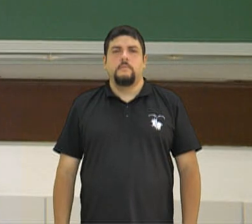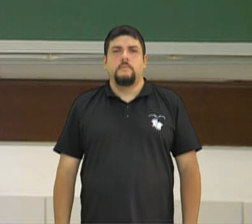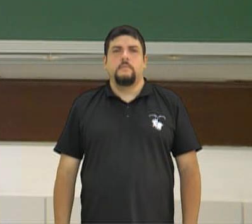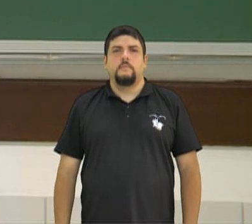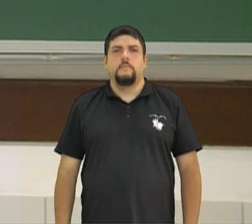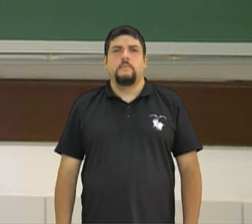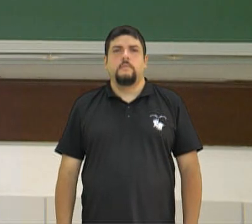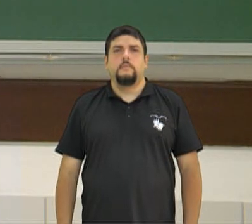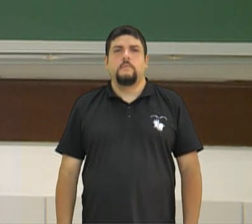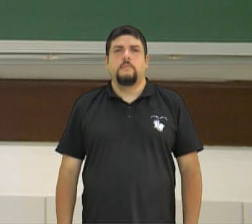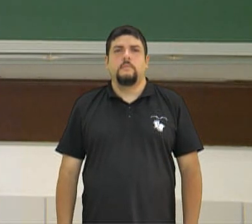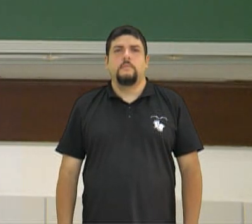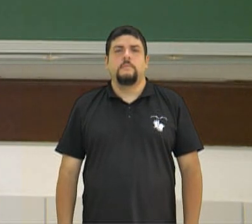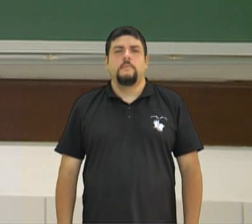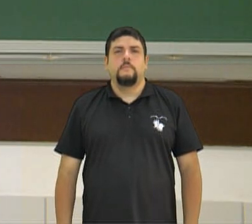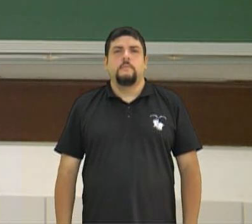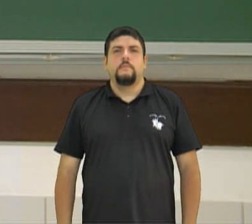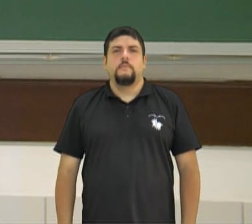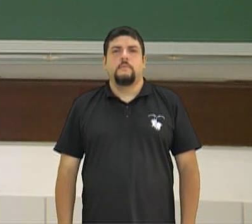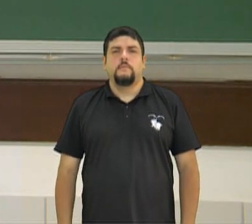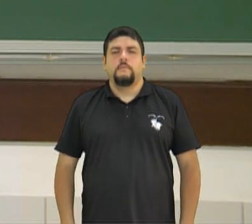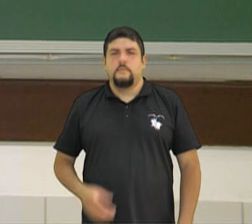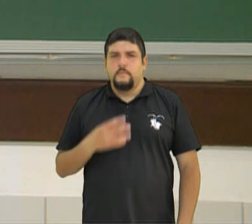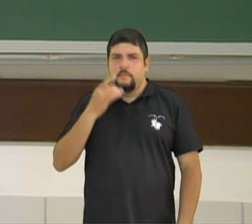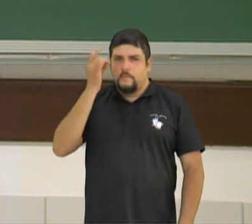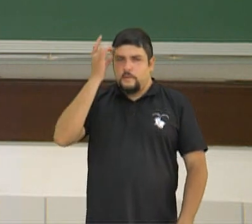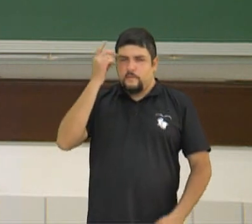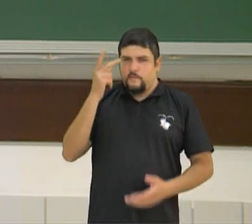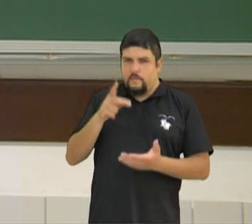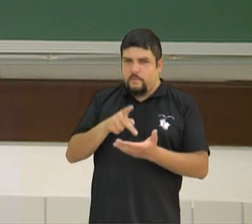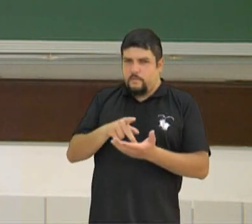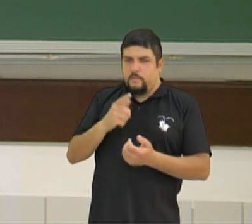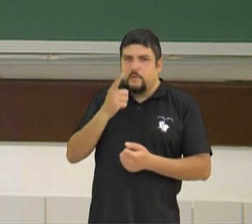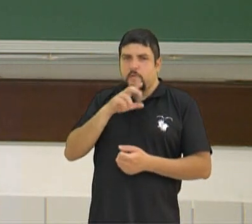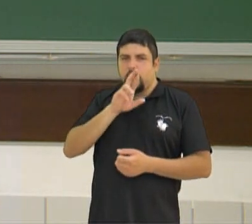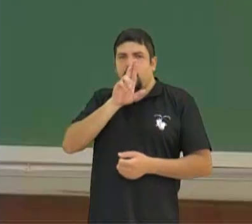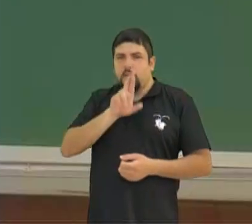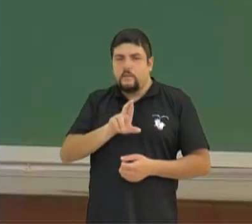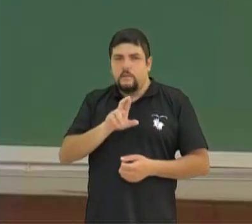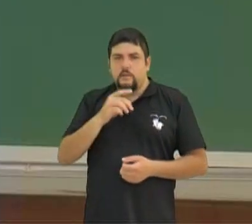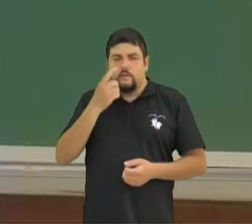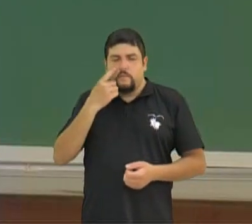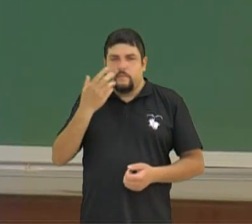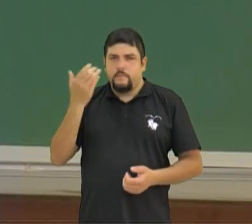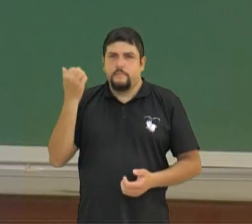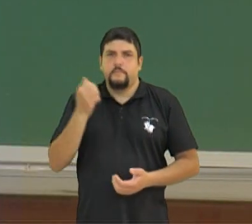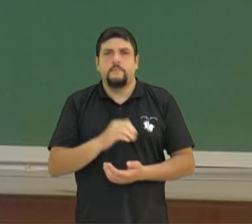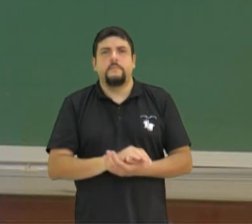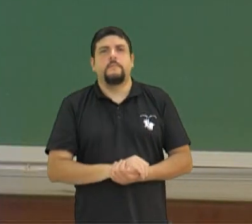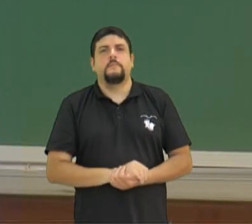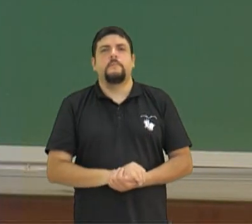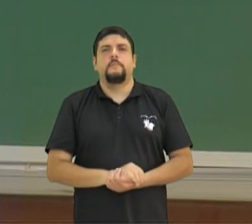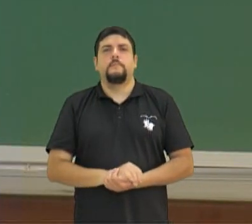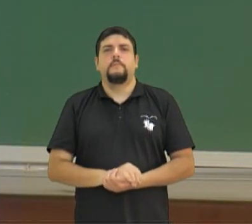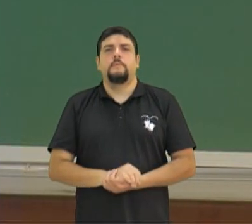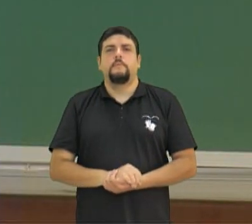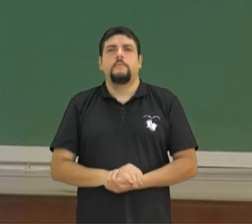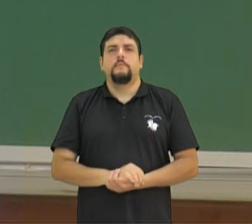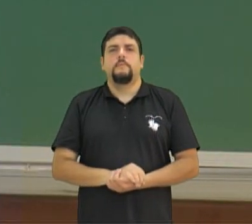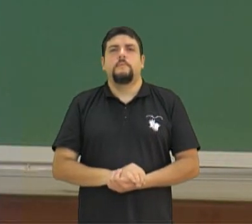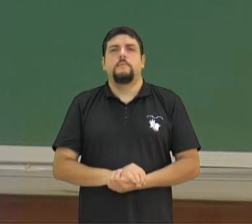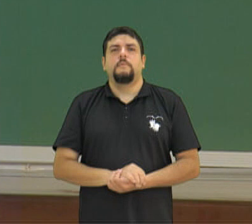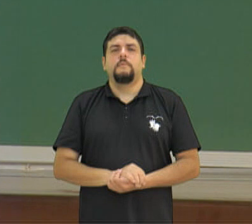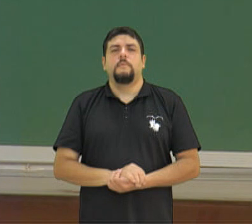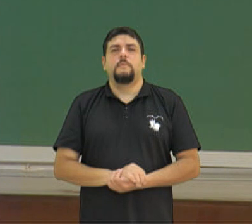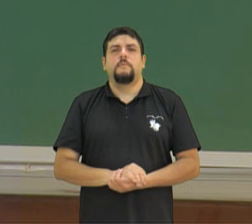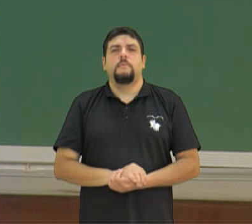Bien, chicos, entonces, fácil, né? Conseguiram responder? A ver como se quedaram aí tus respostas. Então,